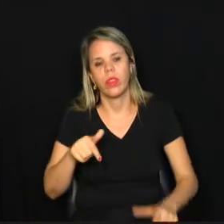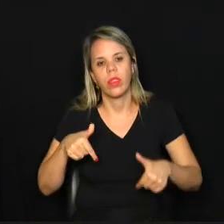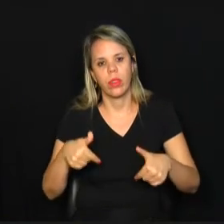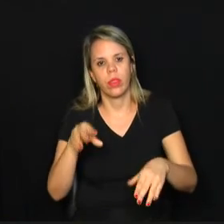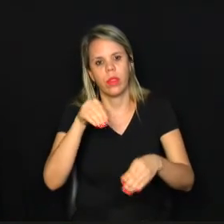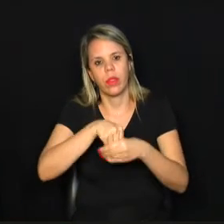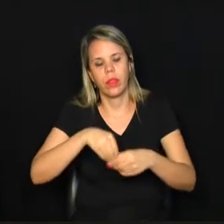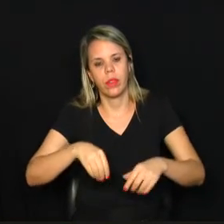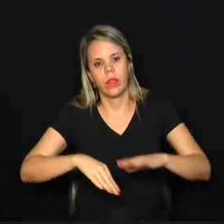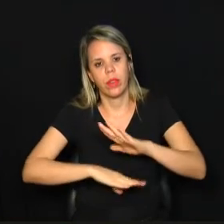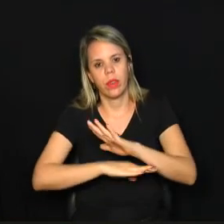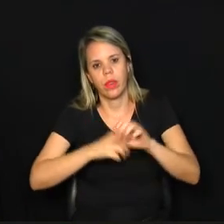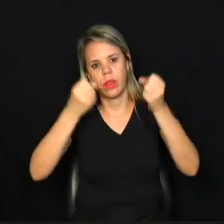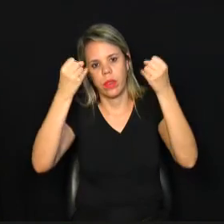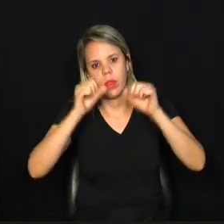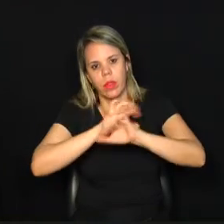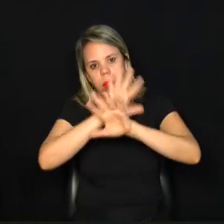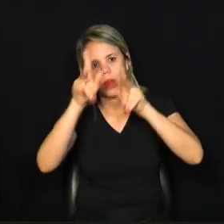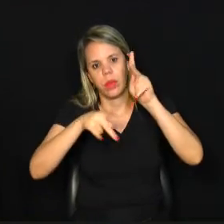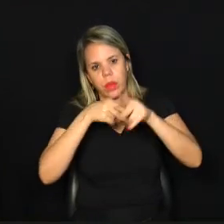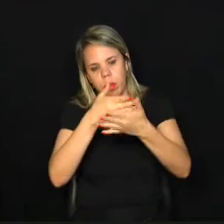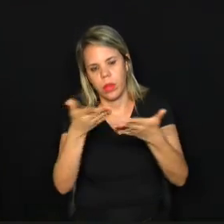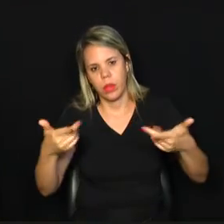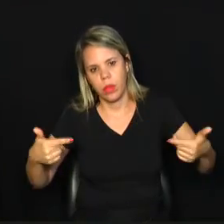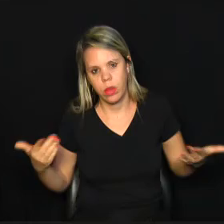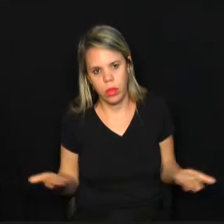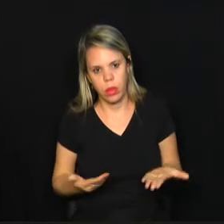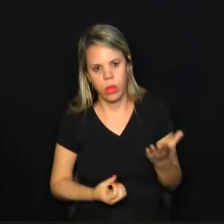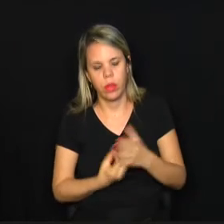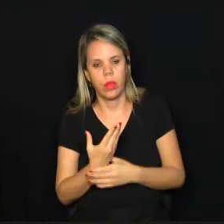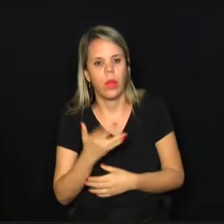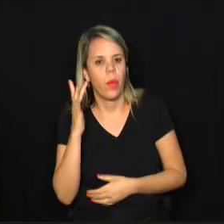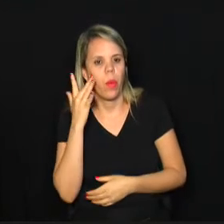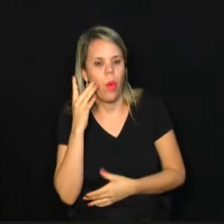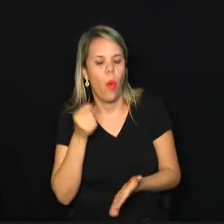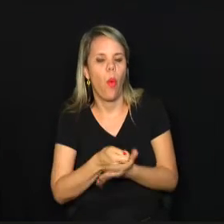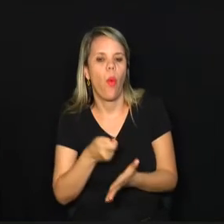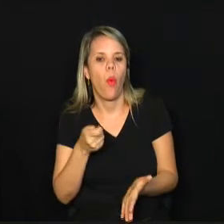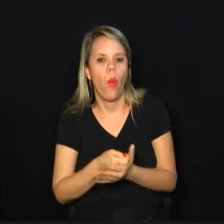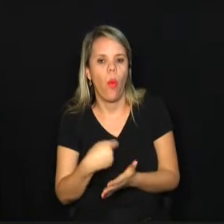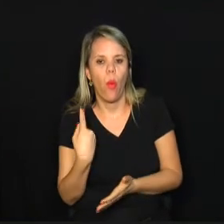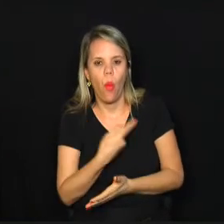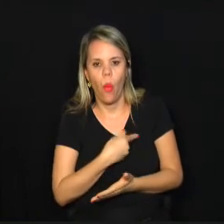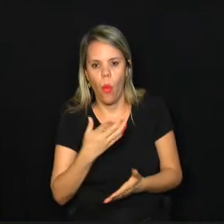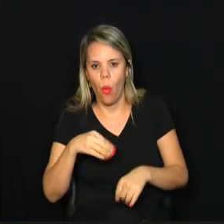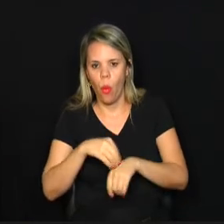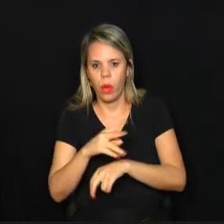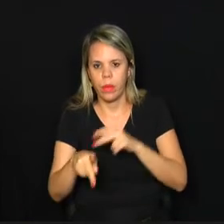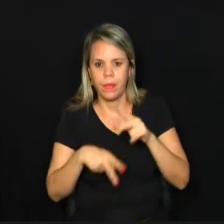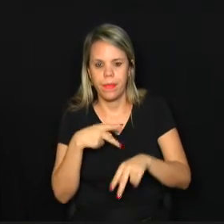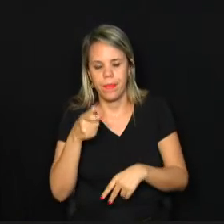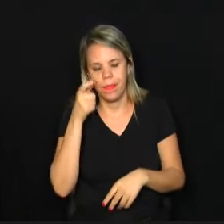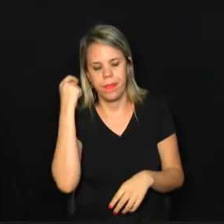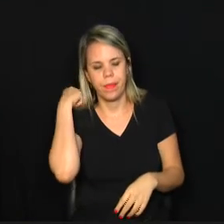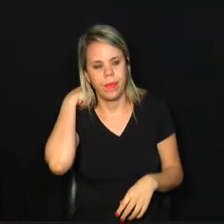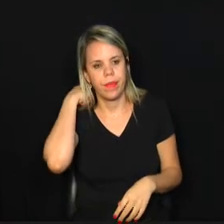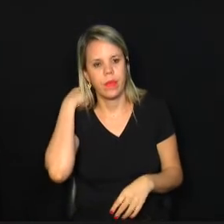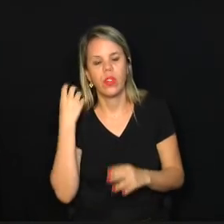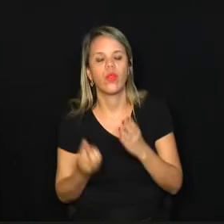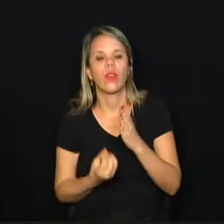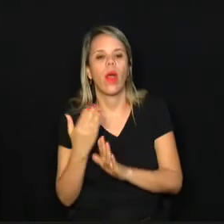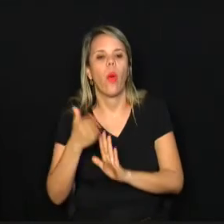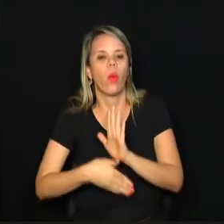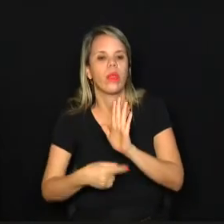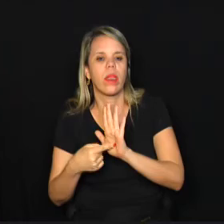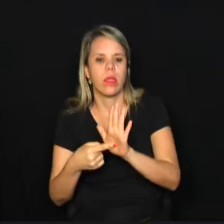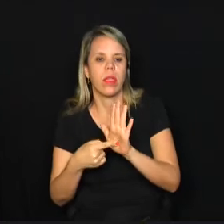Câmara Municipal para esclarecer a população a situação atual. Então, eu acho que é obrigação nossa trazer à população o que está